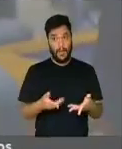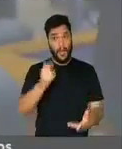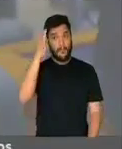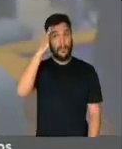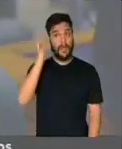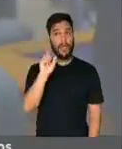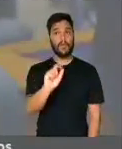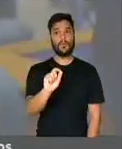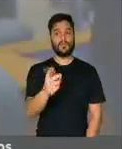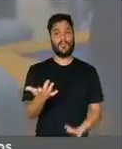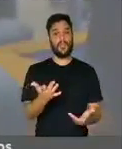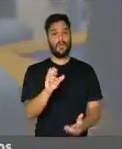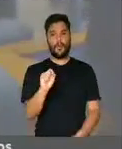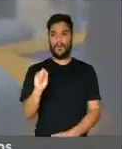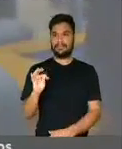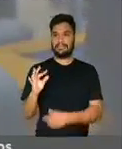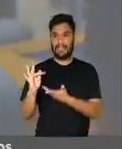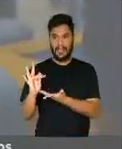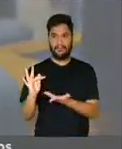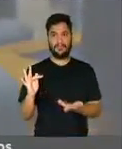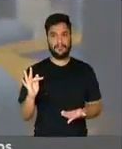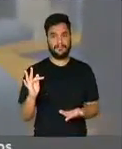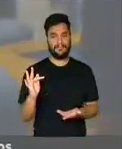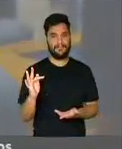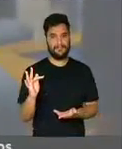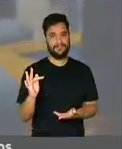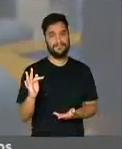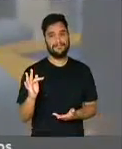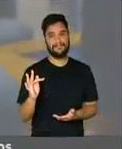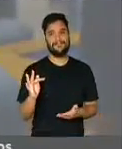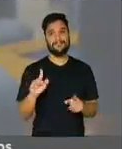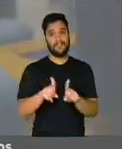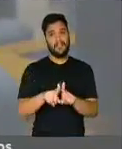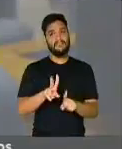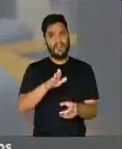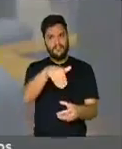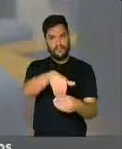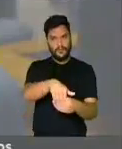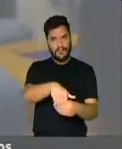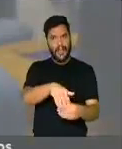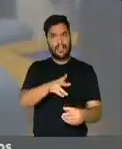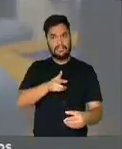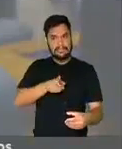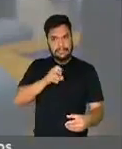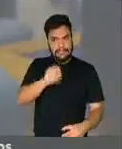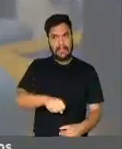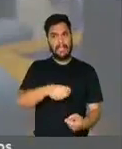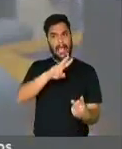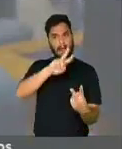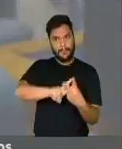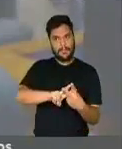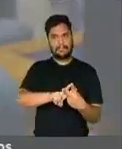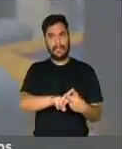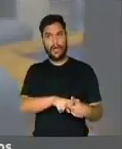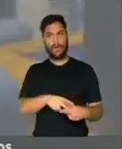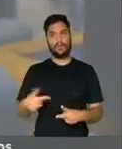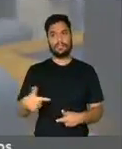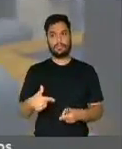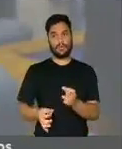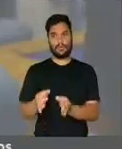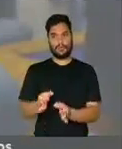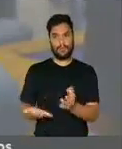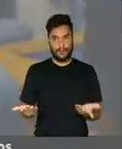dia de amanhã o Supremo Tribunal Federal vai manter sim prisão após segunda instância.